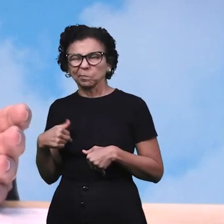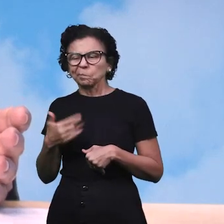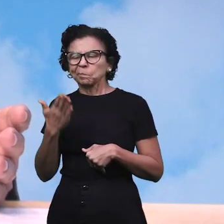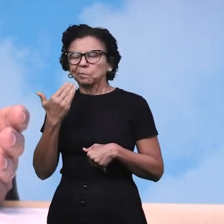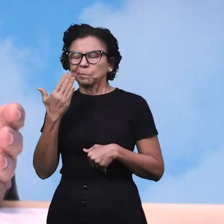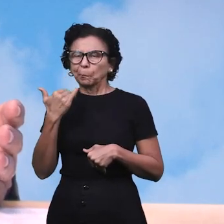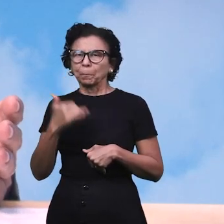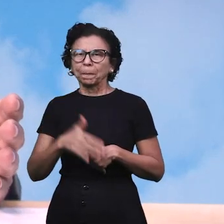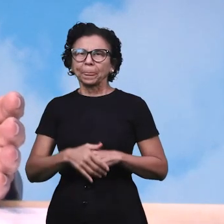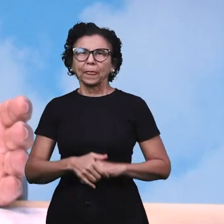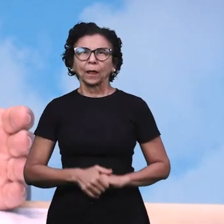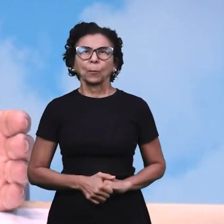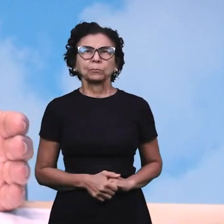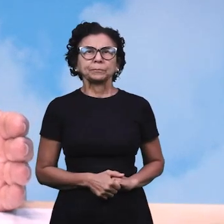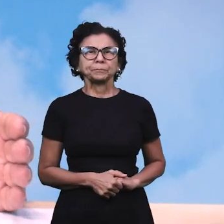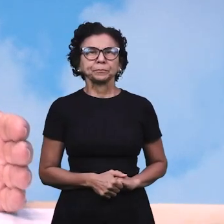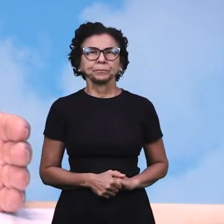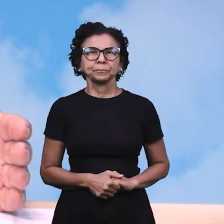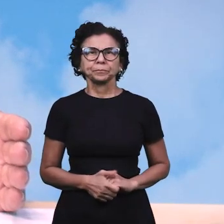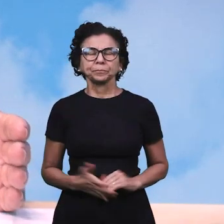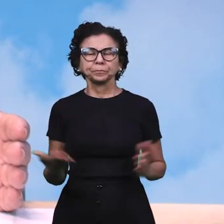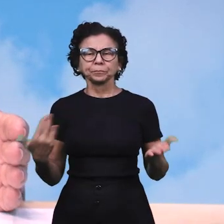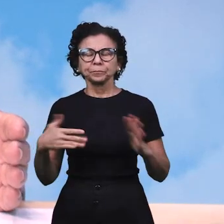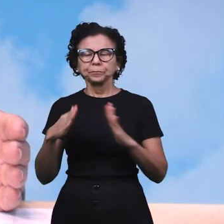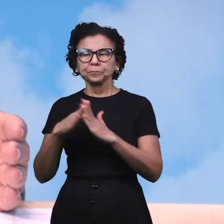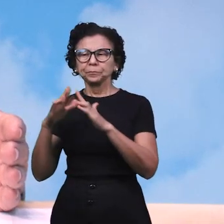igreja está diante de um banquete.